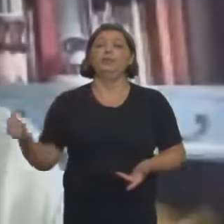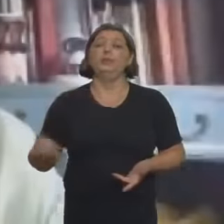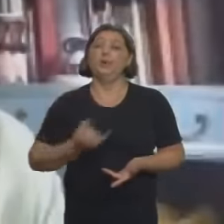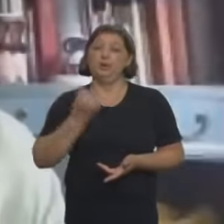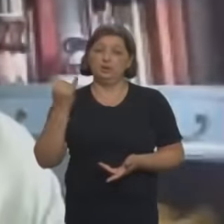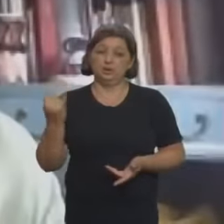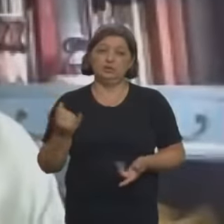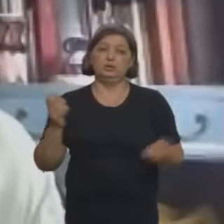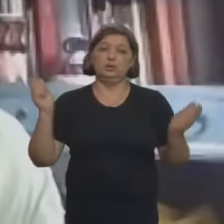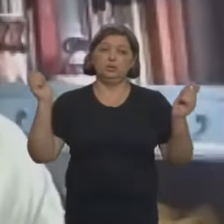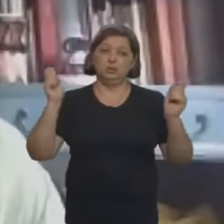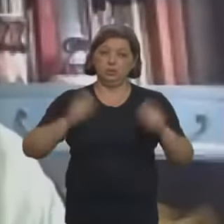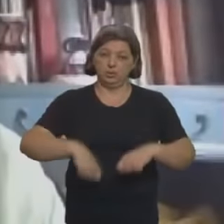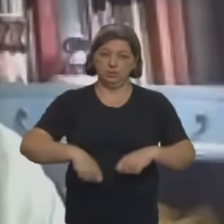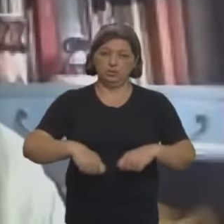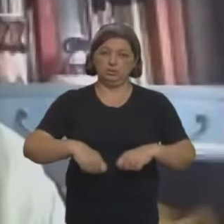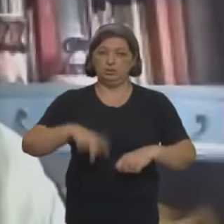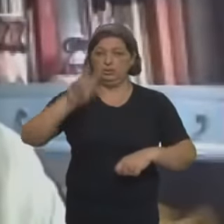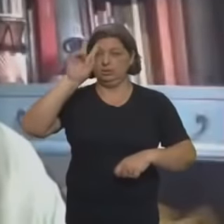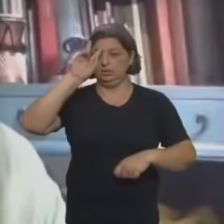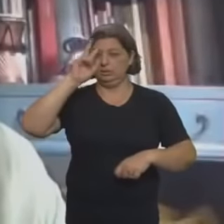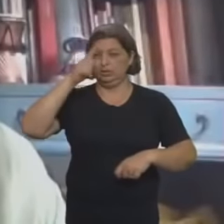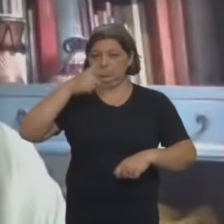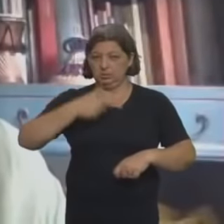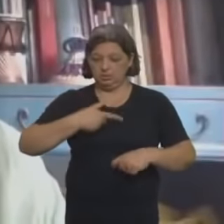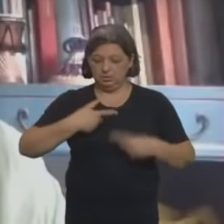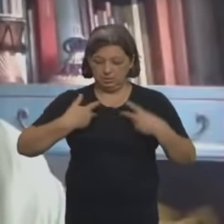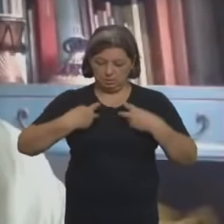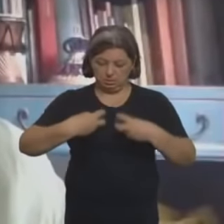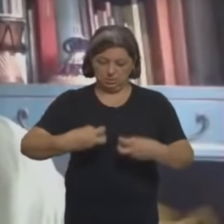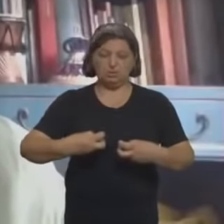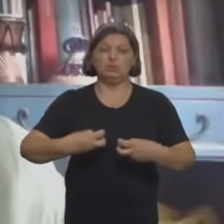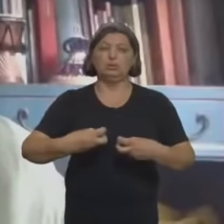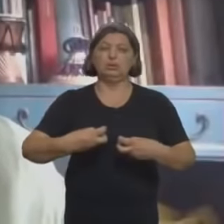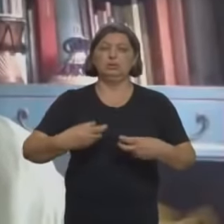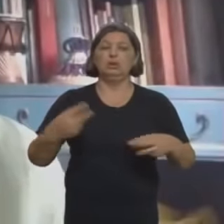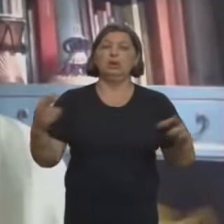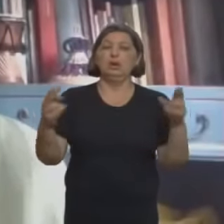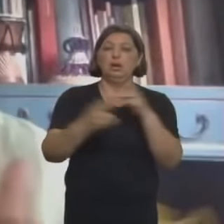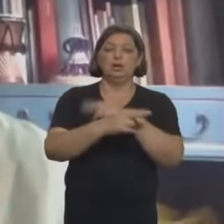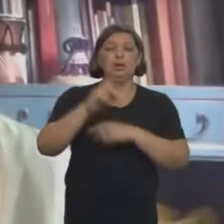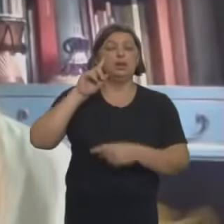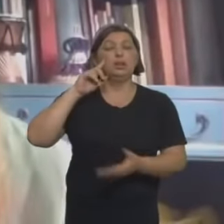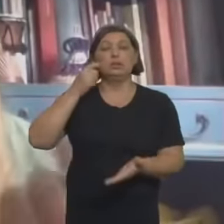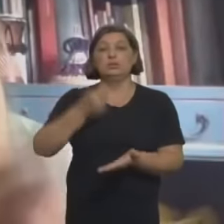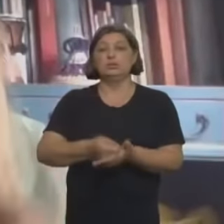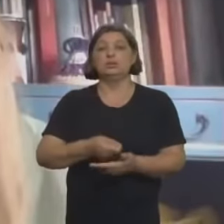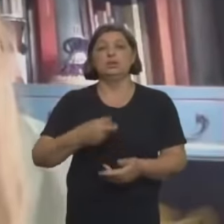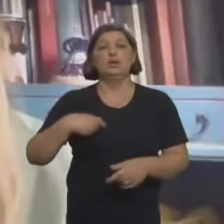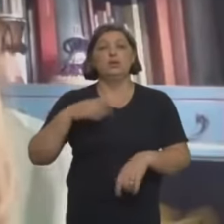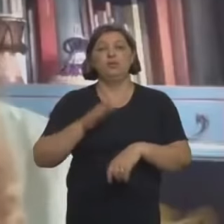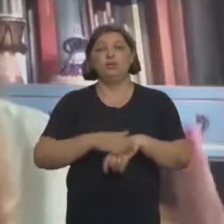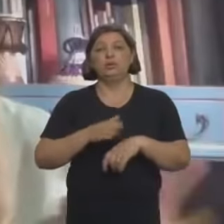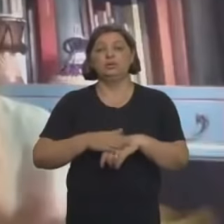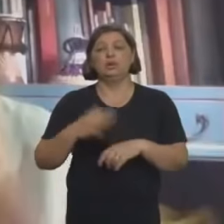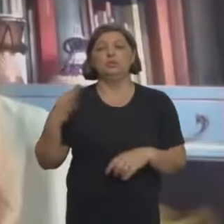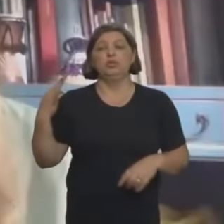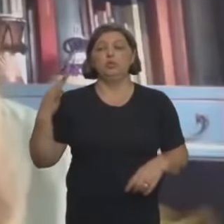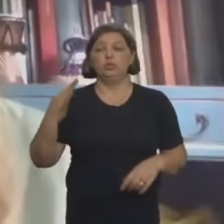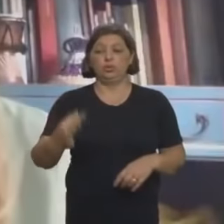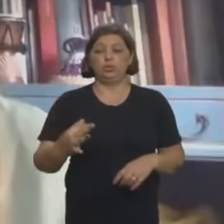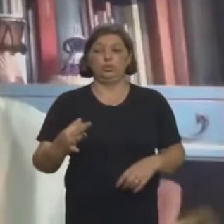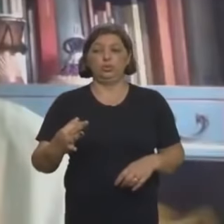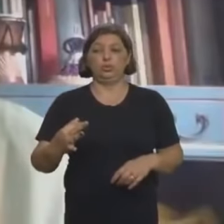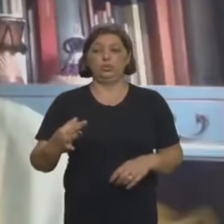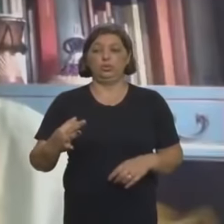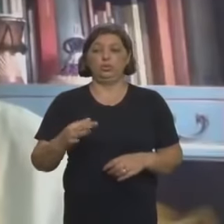as competências intrapessoais, então em relação né, às decisões que eu farei para o meu futuro, mesmo para o meu